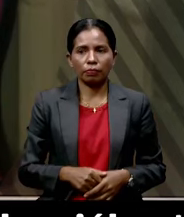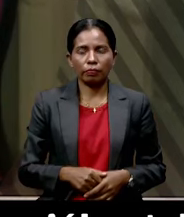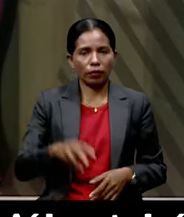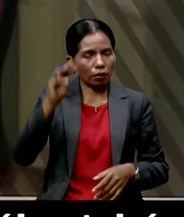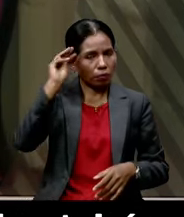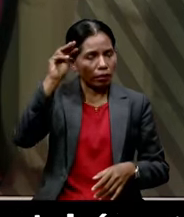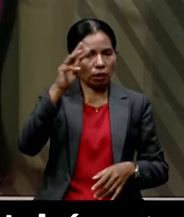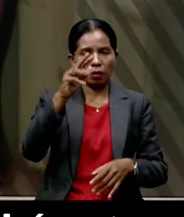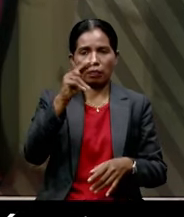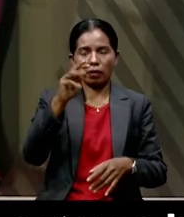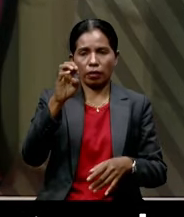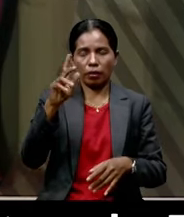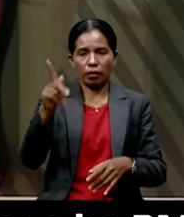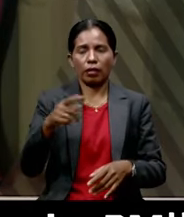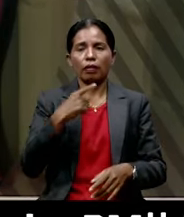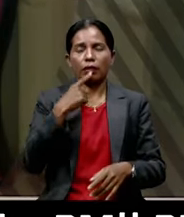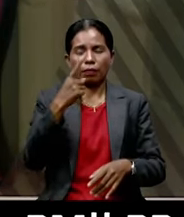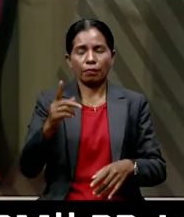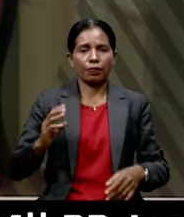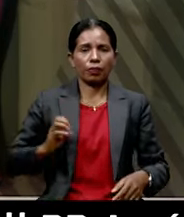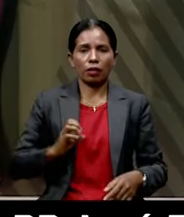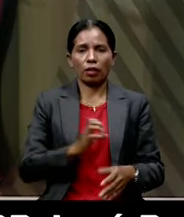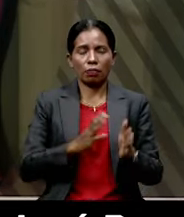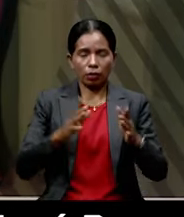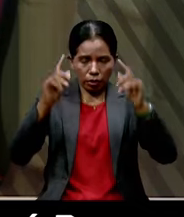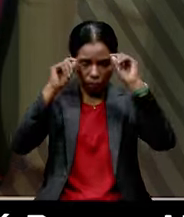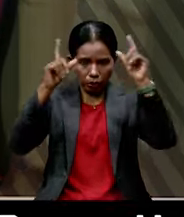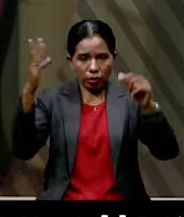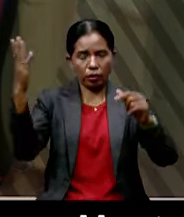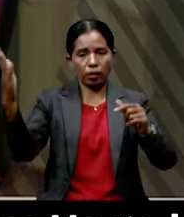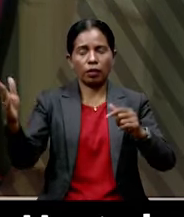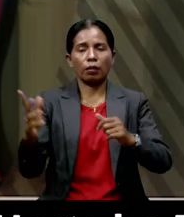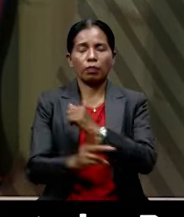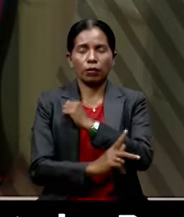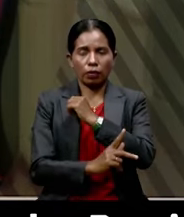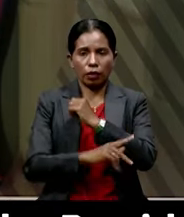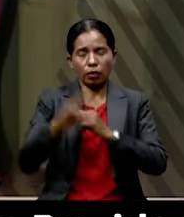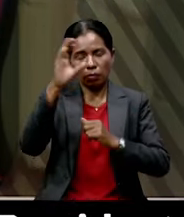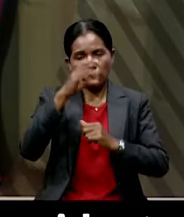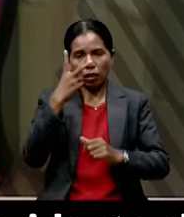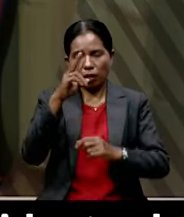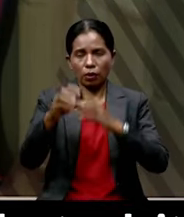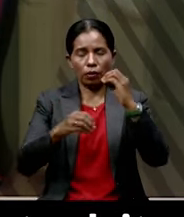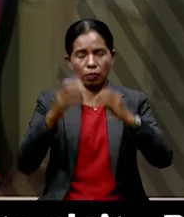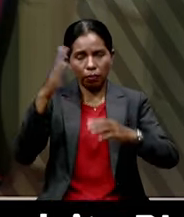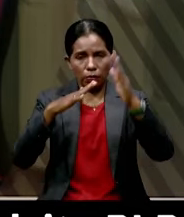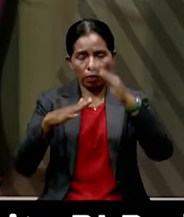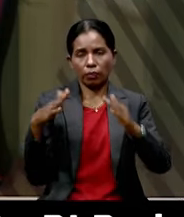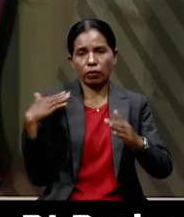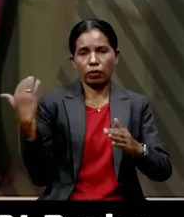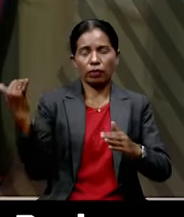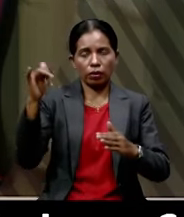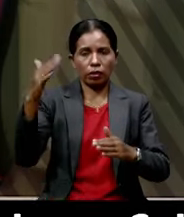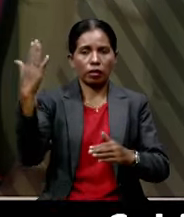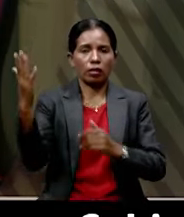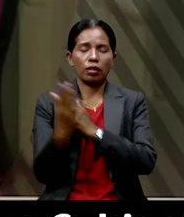Ministro de Negócios Estrangeiros na Cooperação orienta a Embaixada Timor-Leste e Portugal a tubuca solução para confronto entre as Ovencira e a